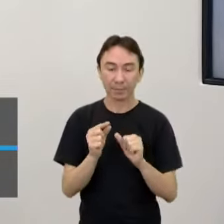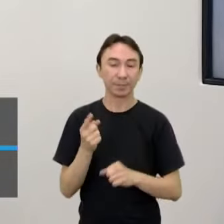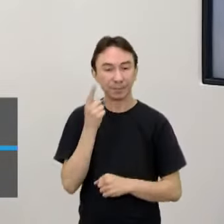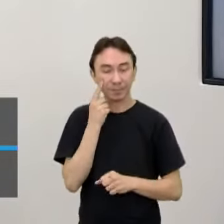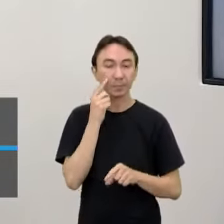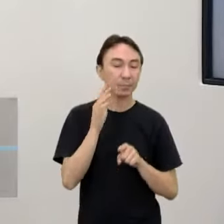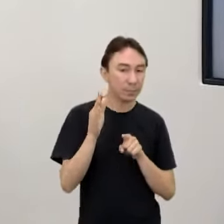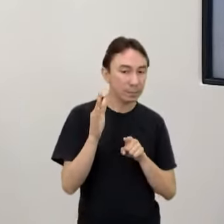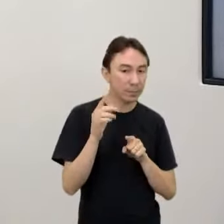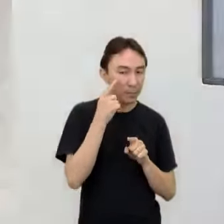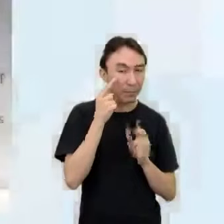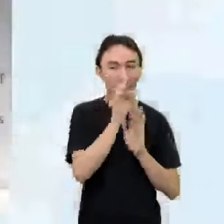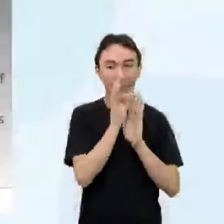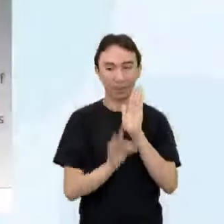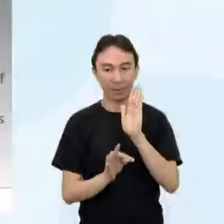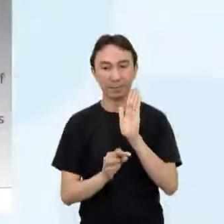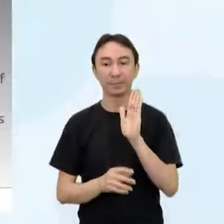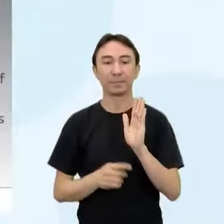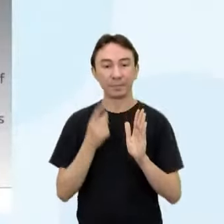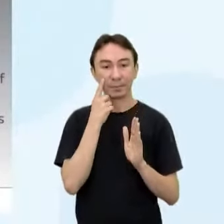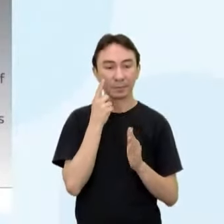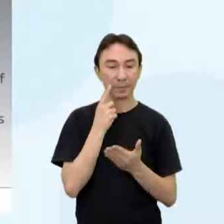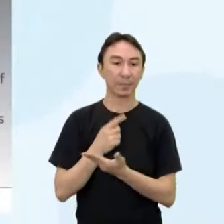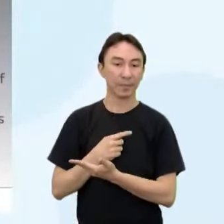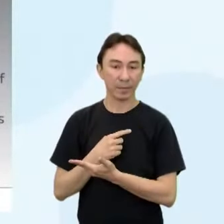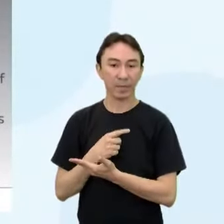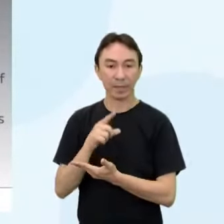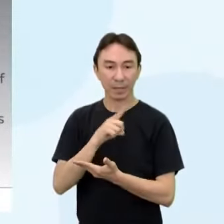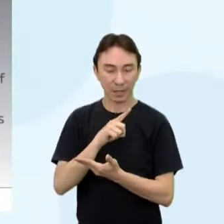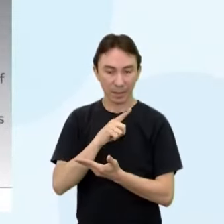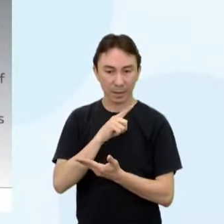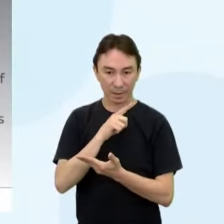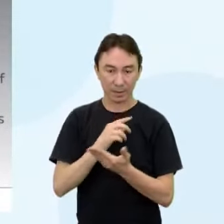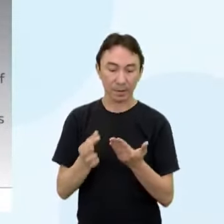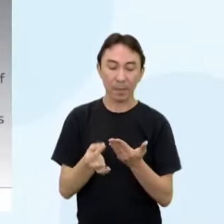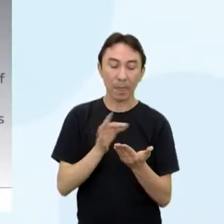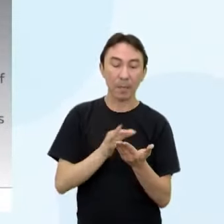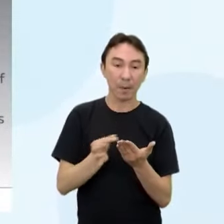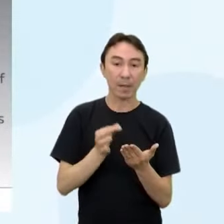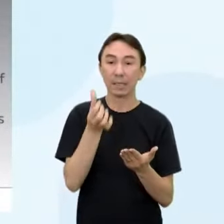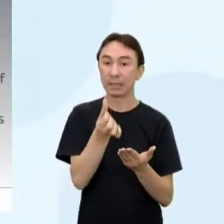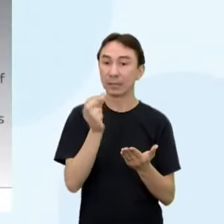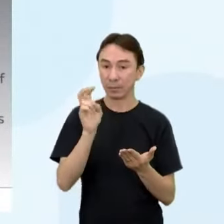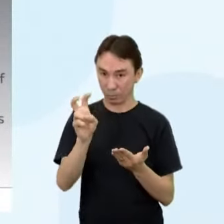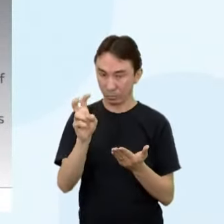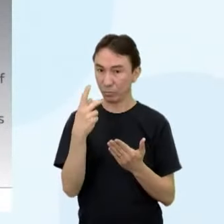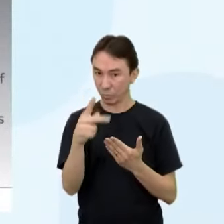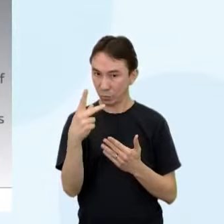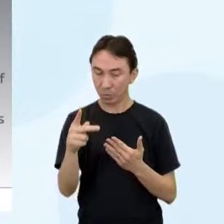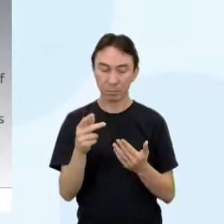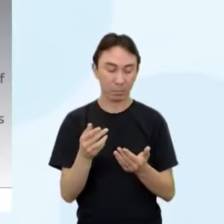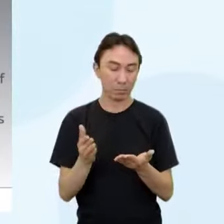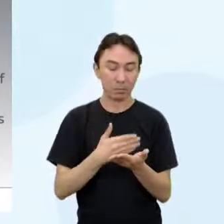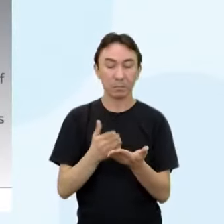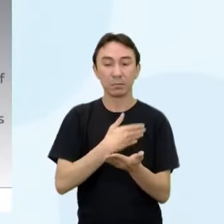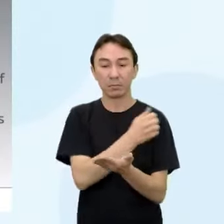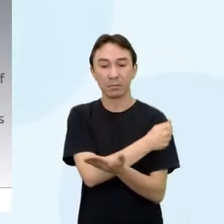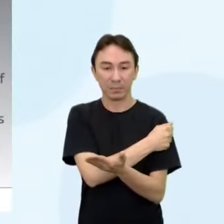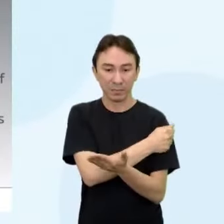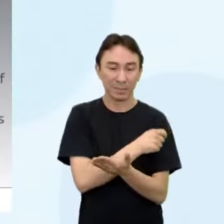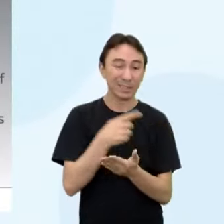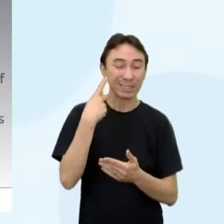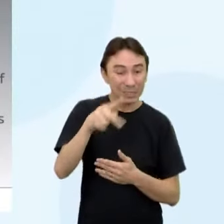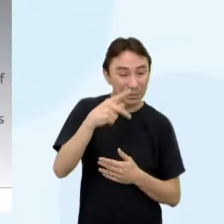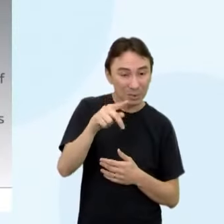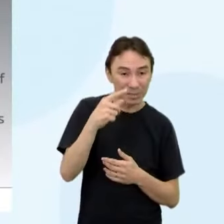lá. Esse é o texto que aparece para vocês no caderno do aluno, lá na página 65. Então, provavelmente aí no celular de vocês vai estar super